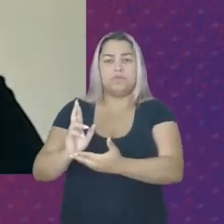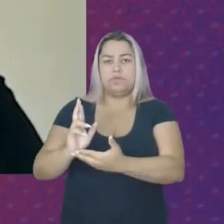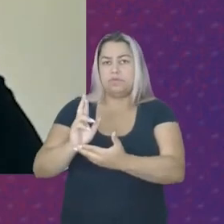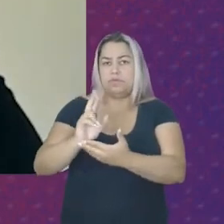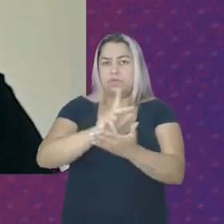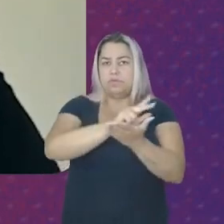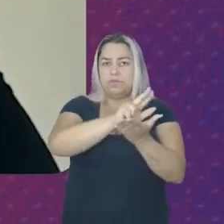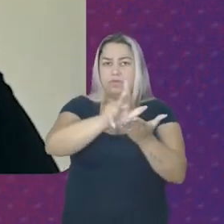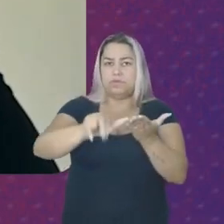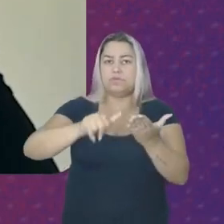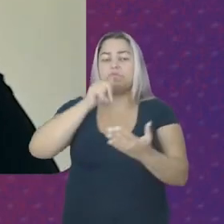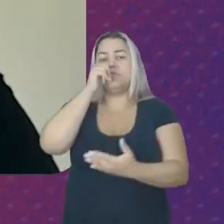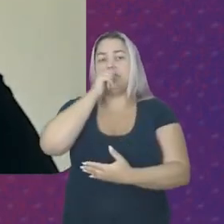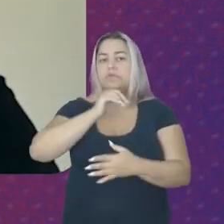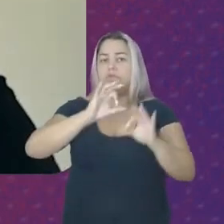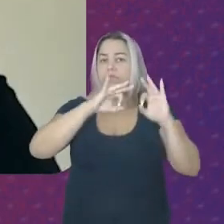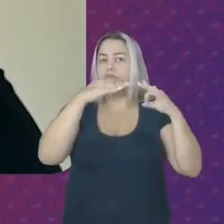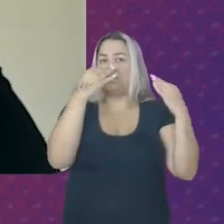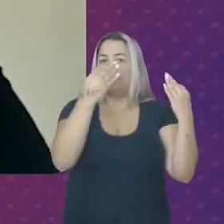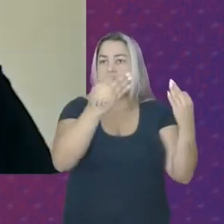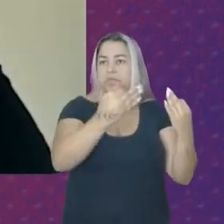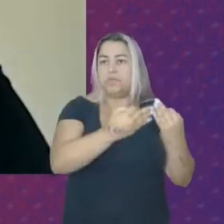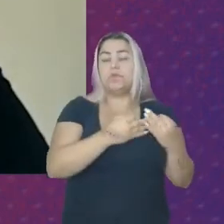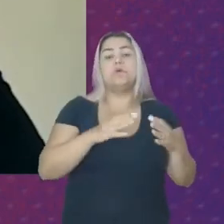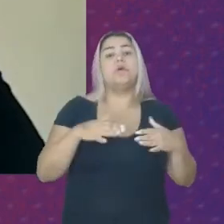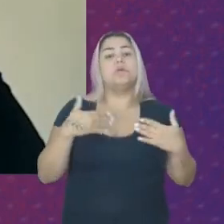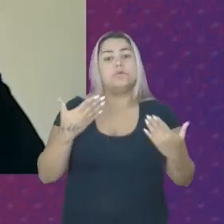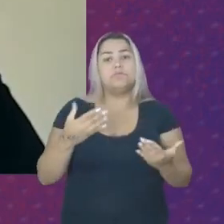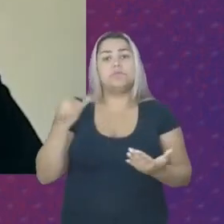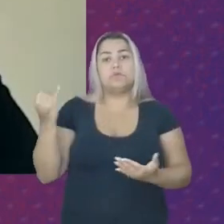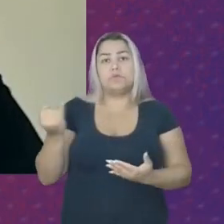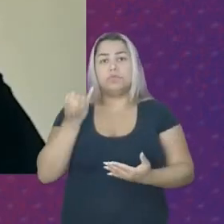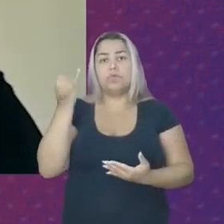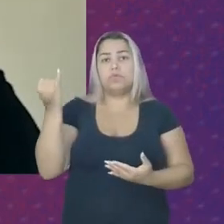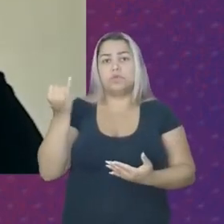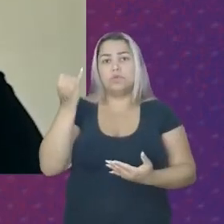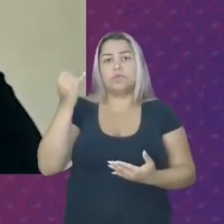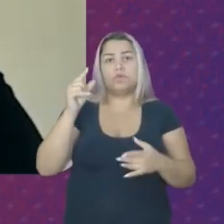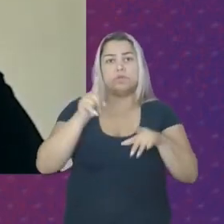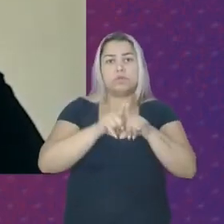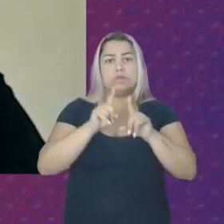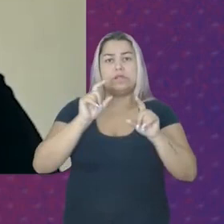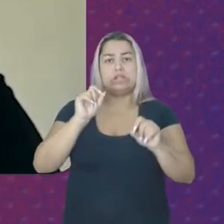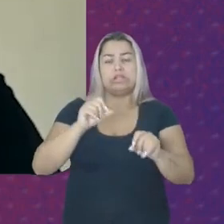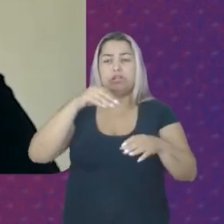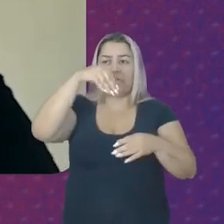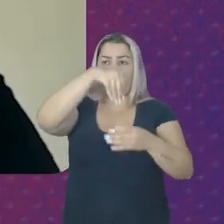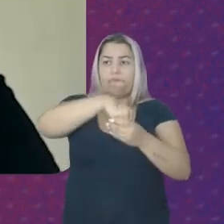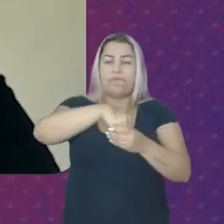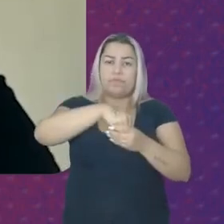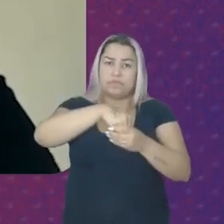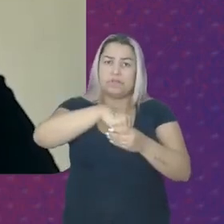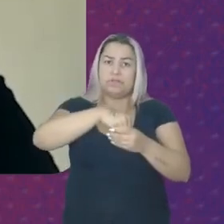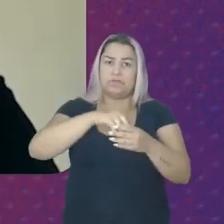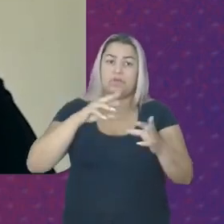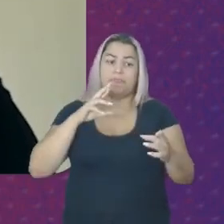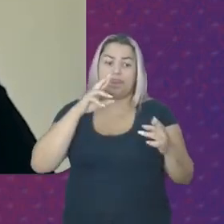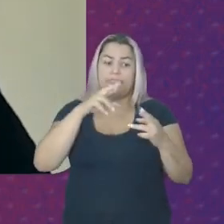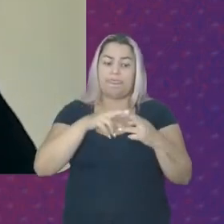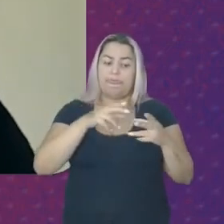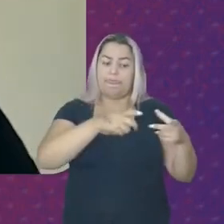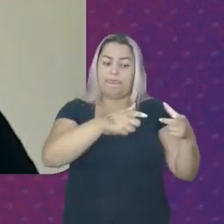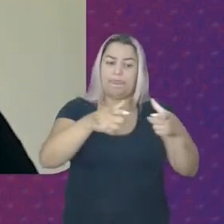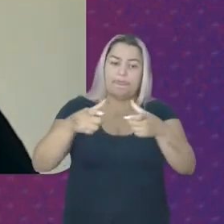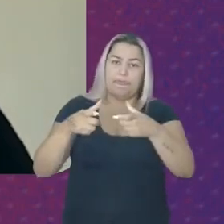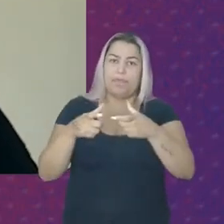mulheres e famílias no próximo período. Então, sim, é muito importante que a gente trate, dentro das nossas redes, dentro dos nossos espaços,